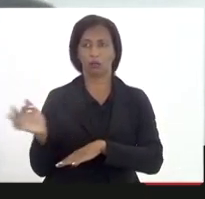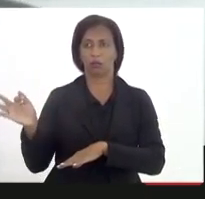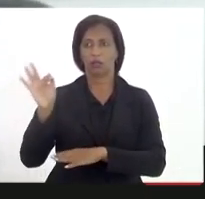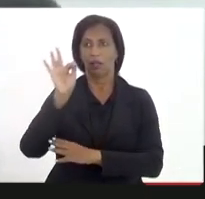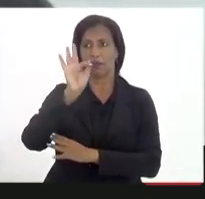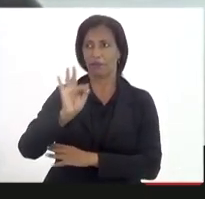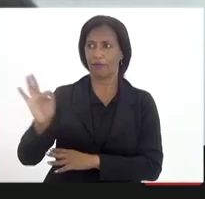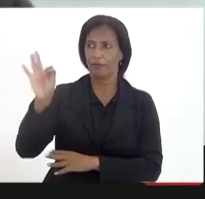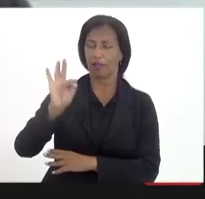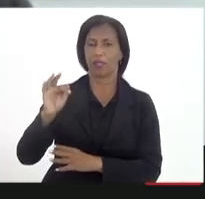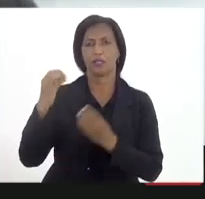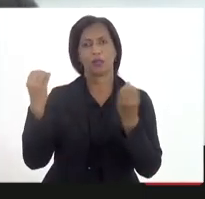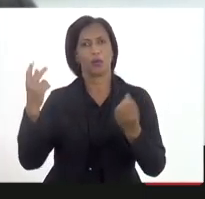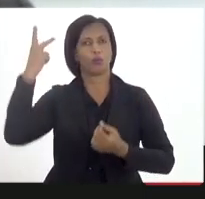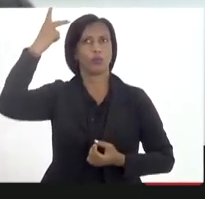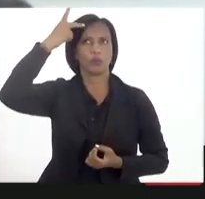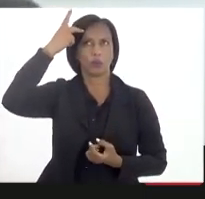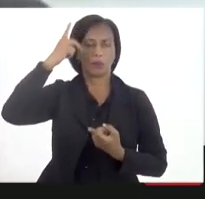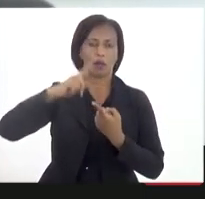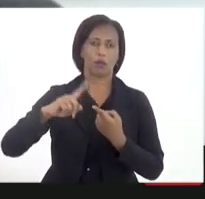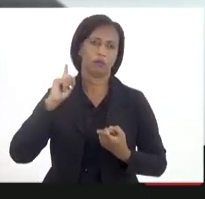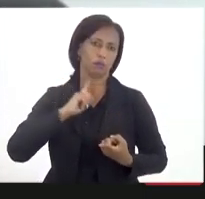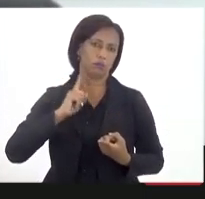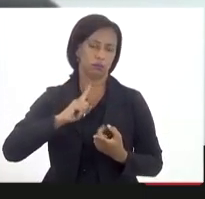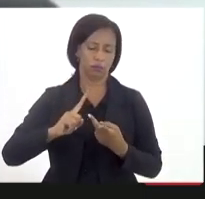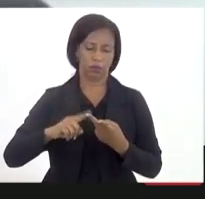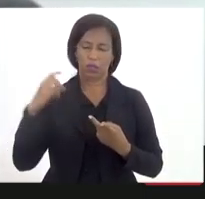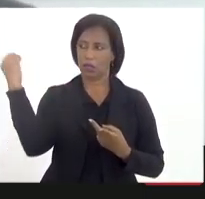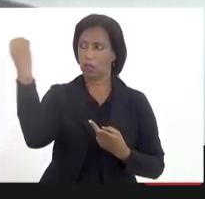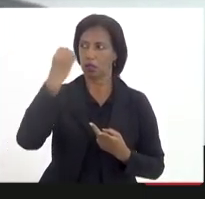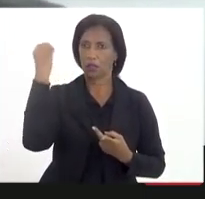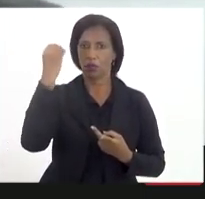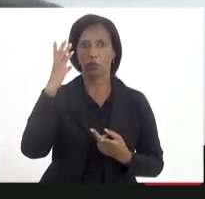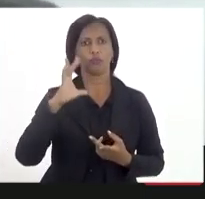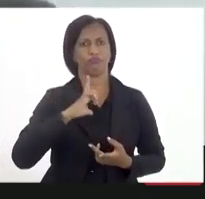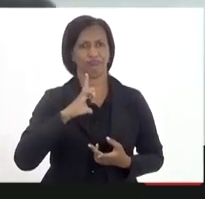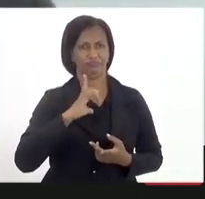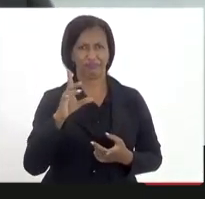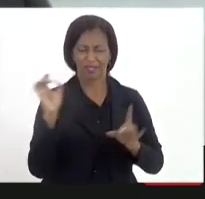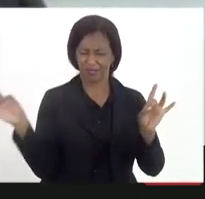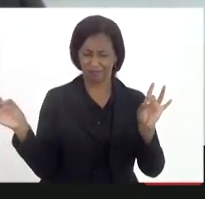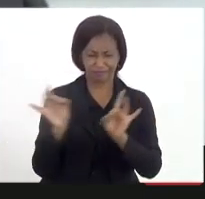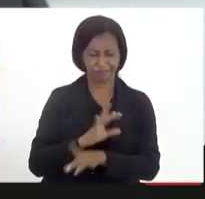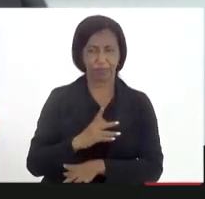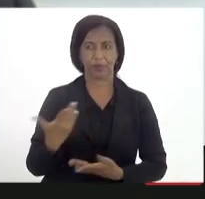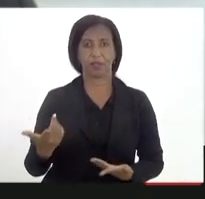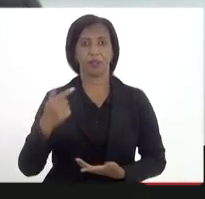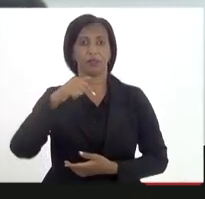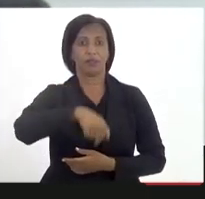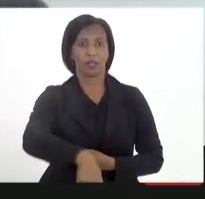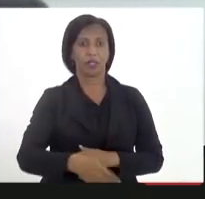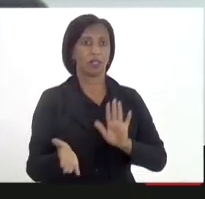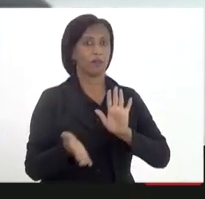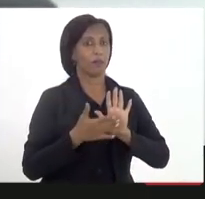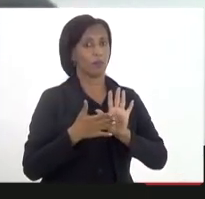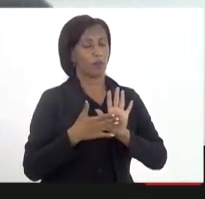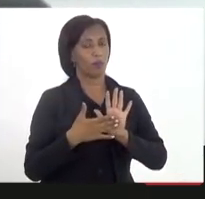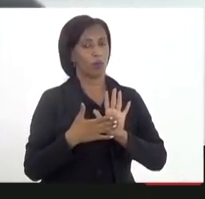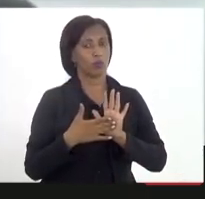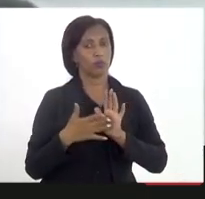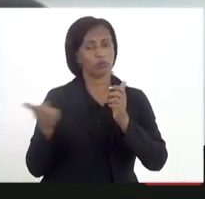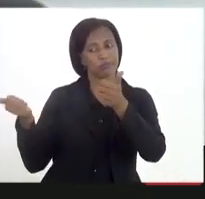como São Paulo Rio Grande do Sul Minas Gerais que já já tem uma exitosa Nesse estilo então fica aqui até proposto de uma